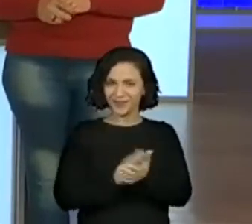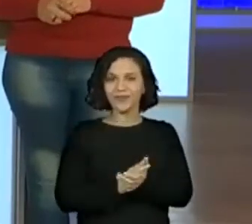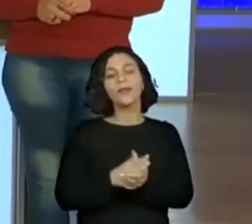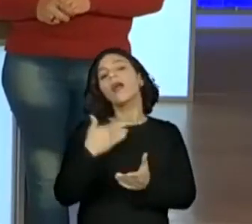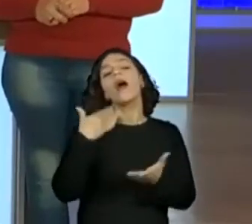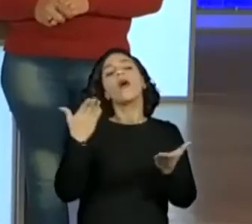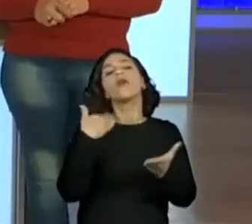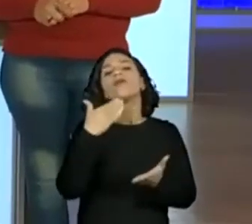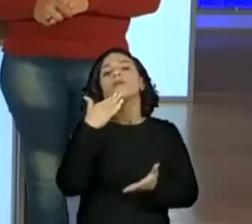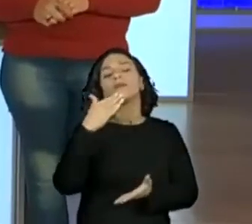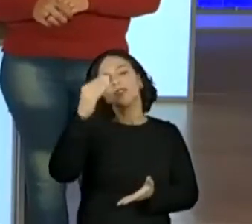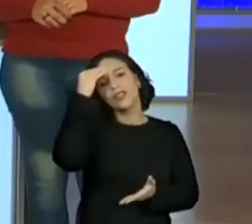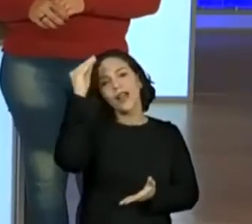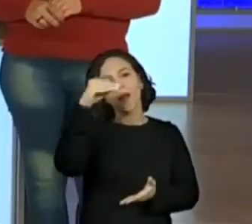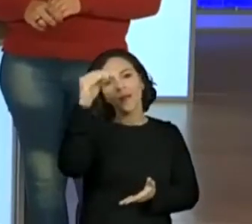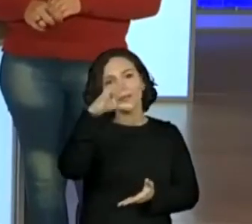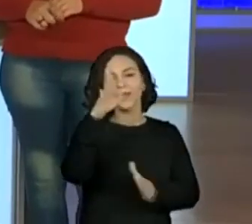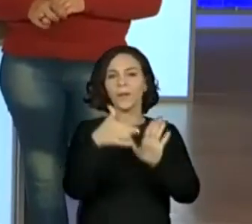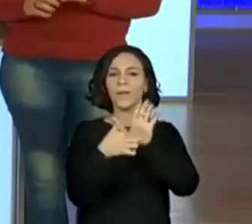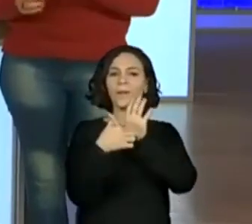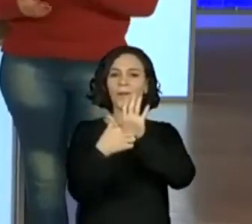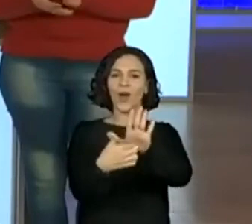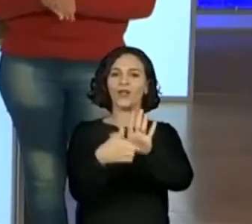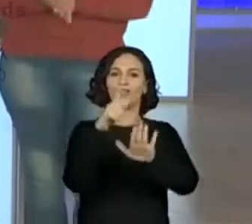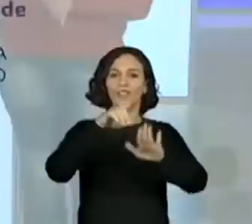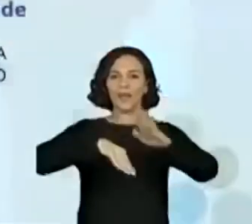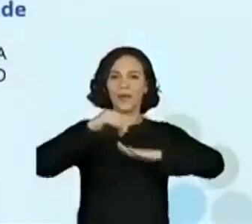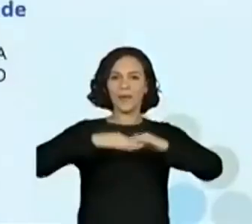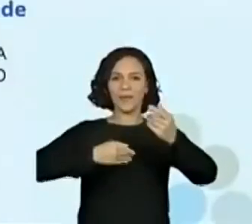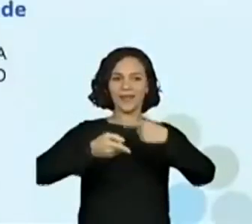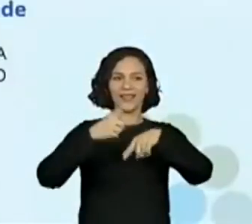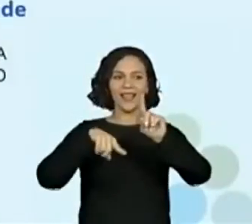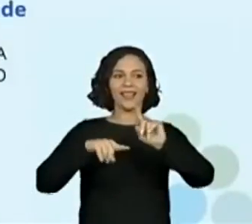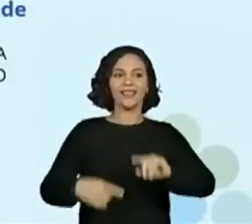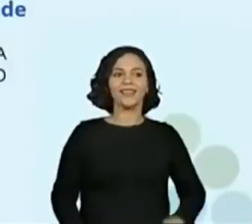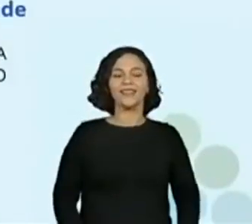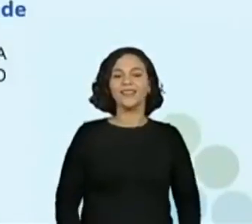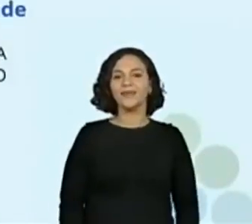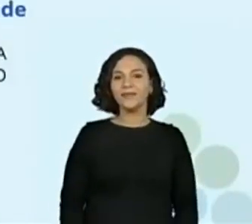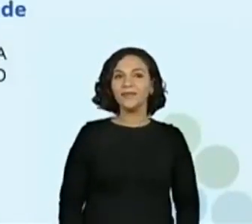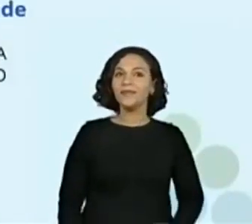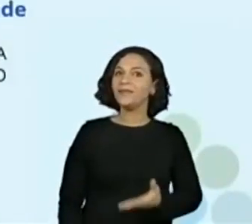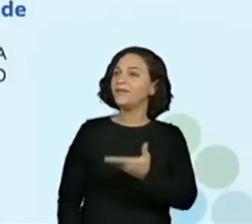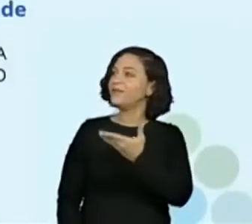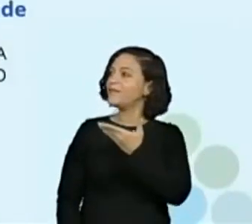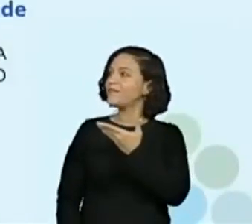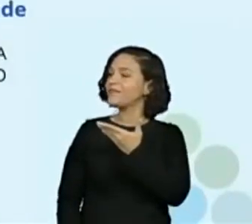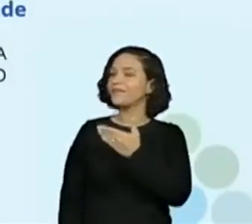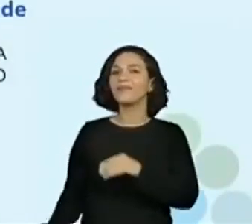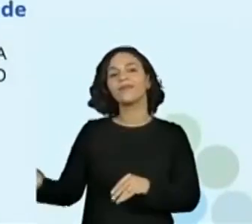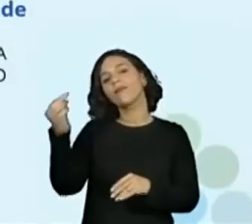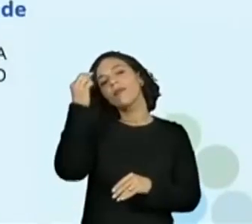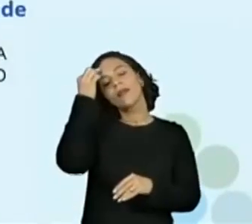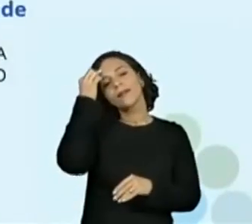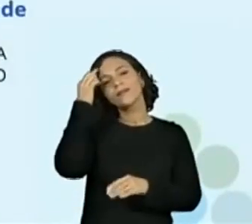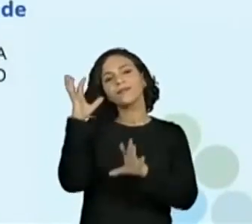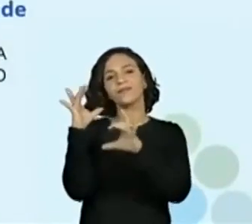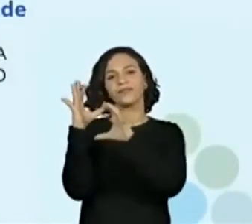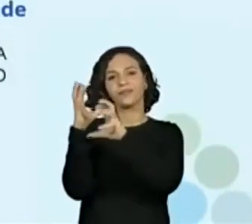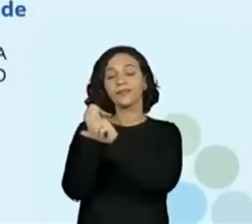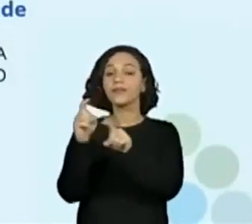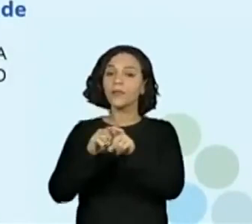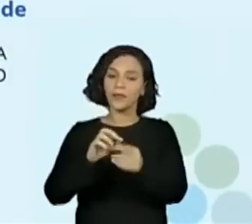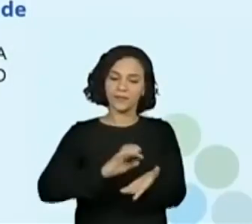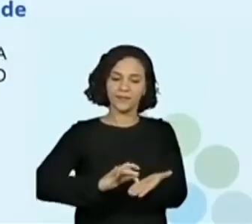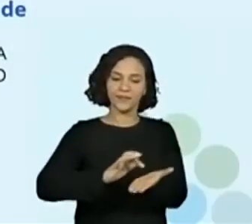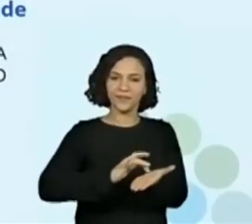colocar na tela a nossa habilidade de hoje? Vamos lá? Olha só, cálculo mental e o uso da